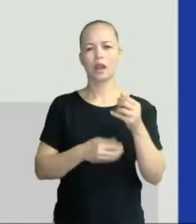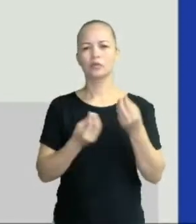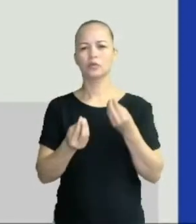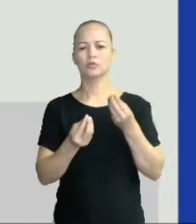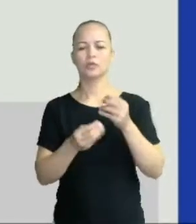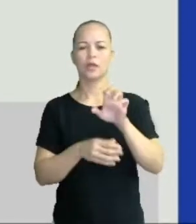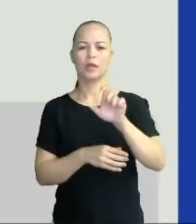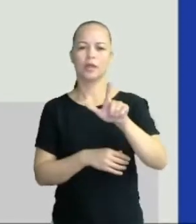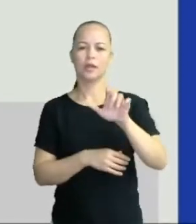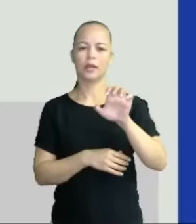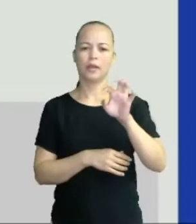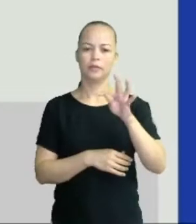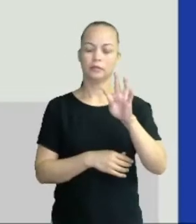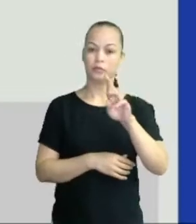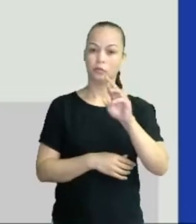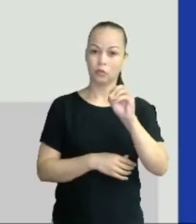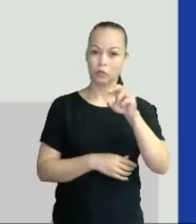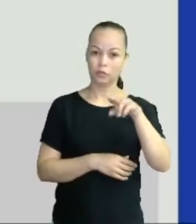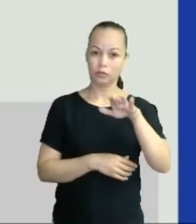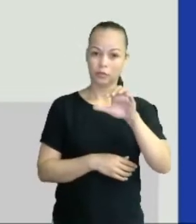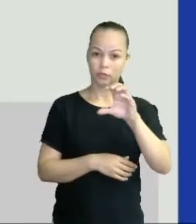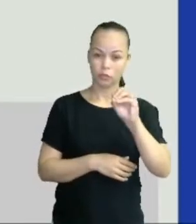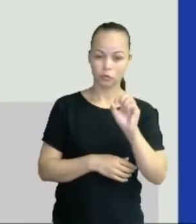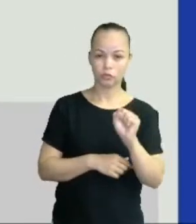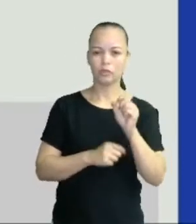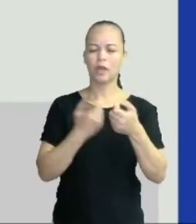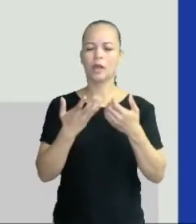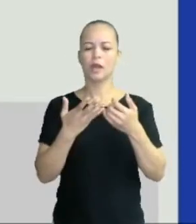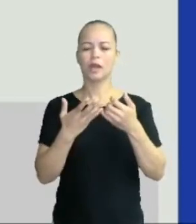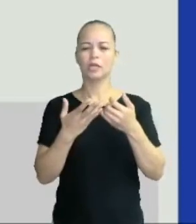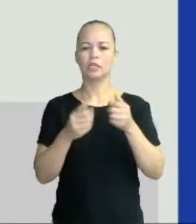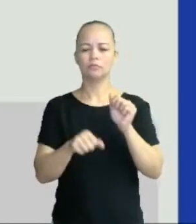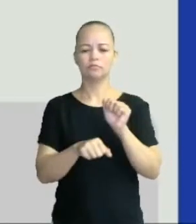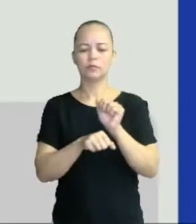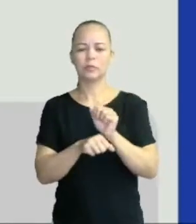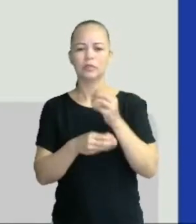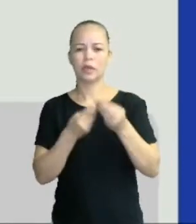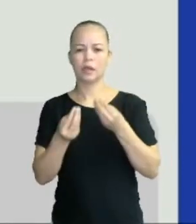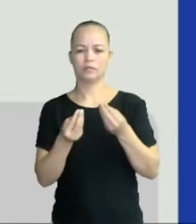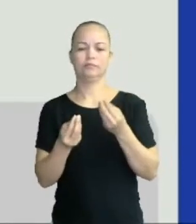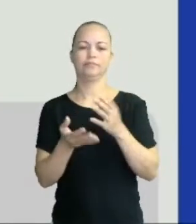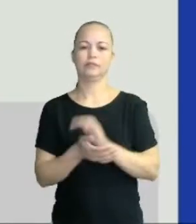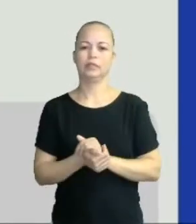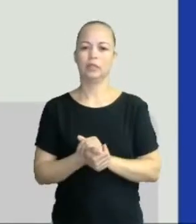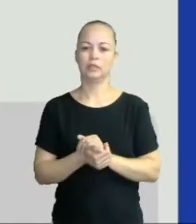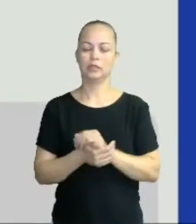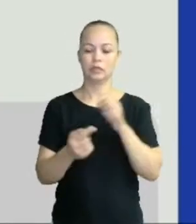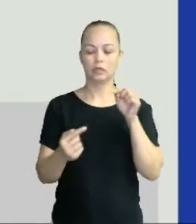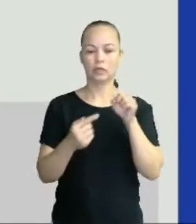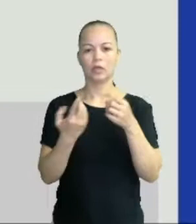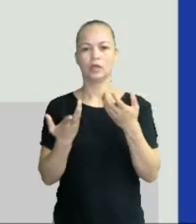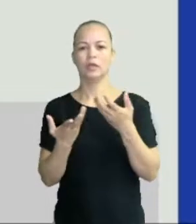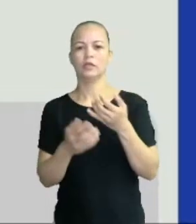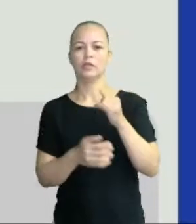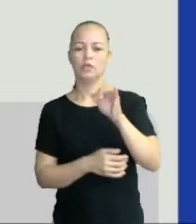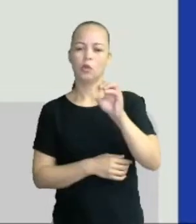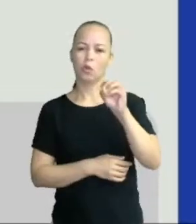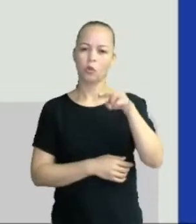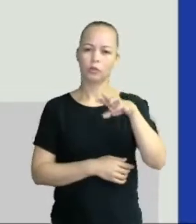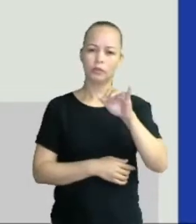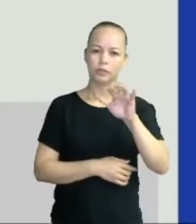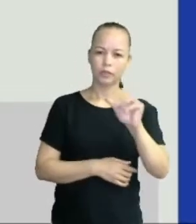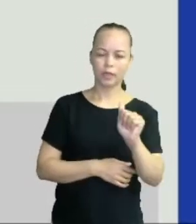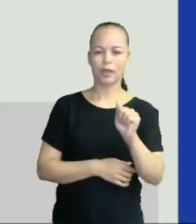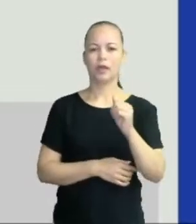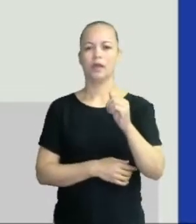tempo todo procurando ficar estabilizado eletronicamente. Tipos de ligações podem ser iônicas, covalentes,